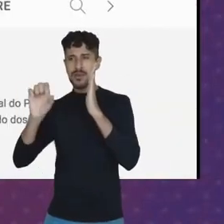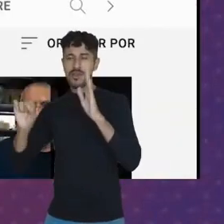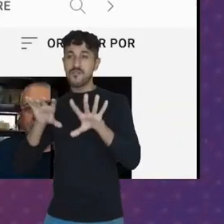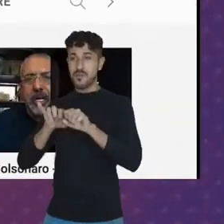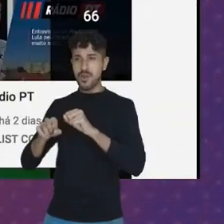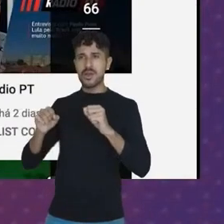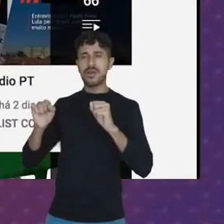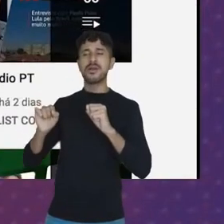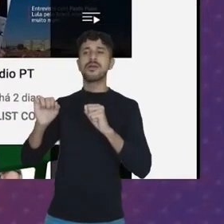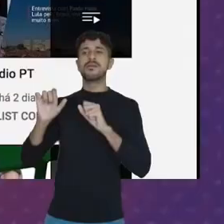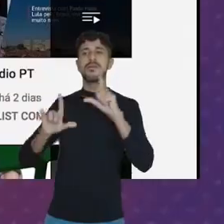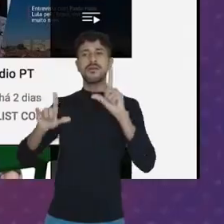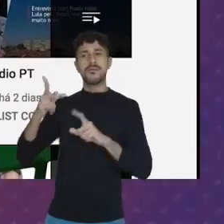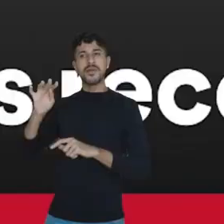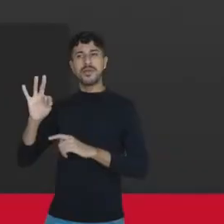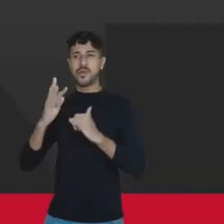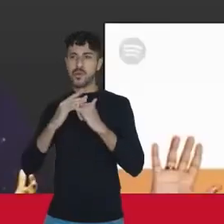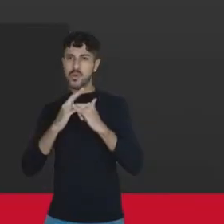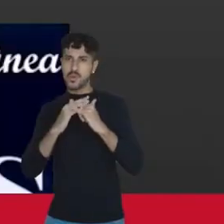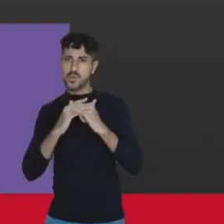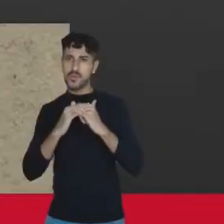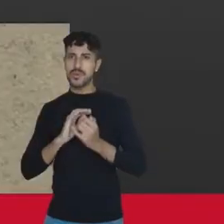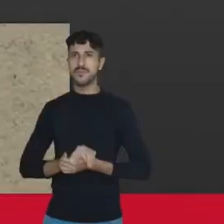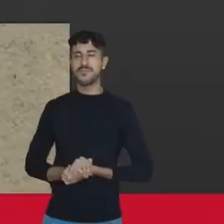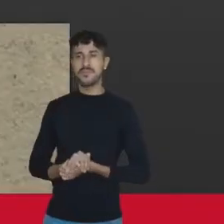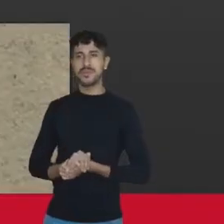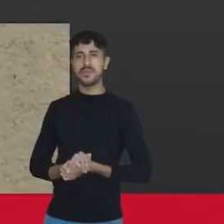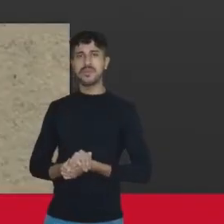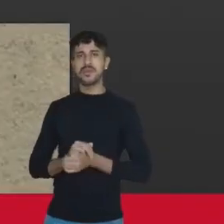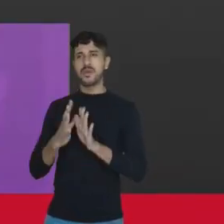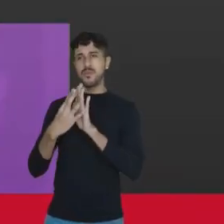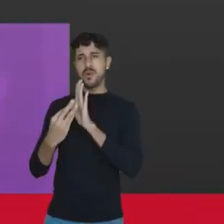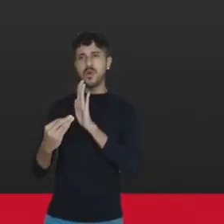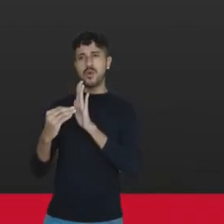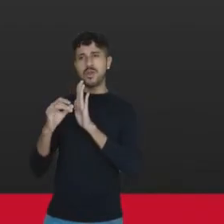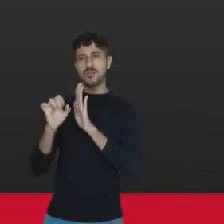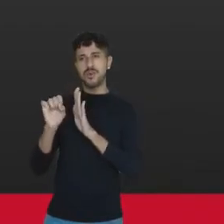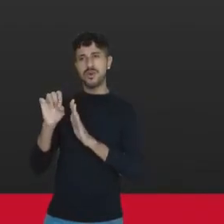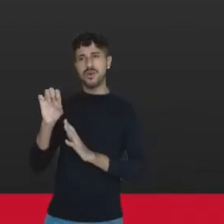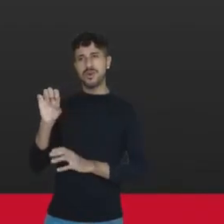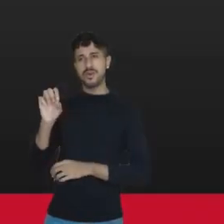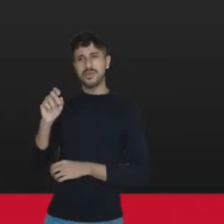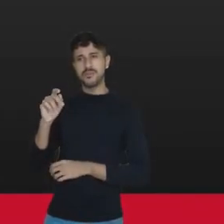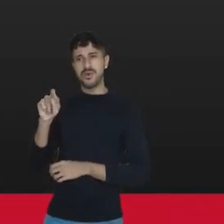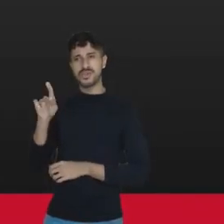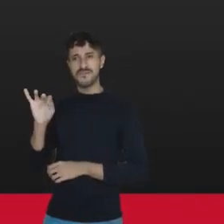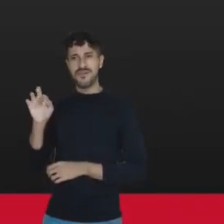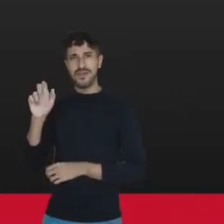Formação no canal da TVPT no YouTube e em formato de podcast no Spotify.